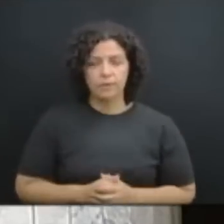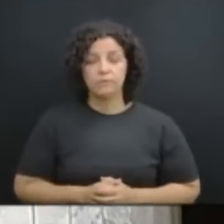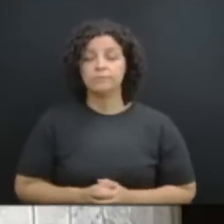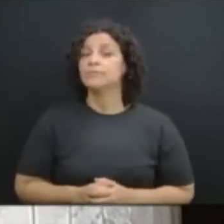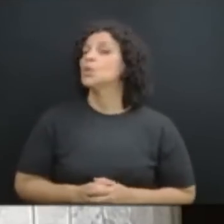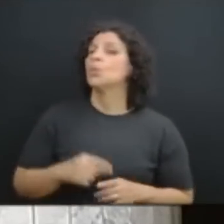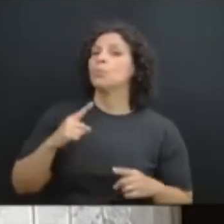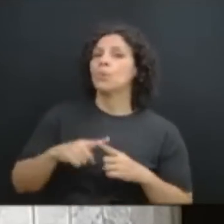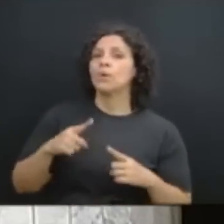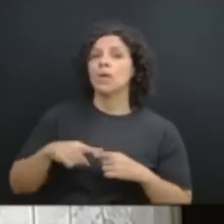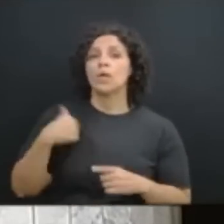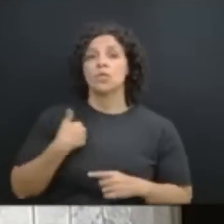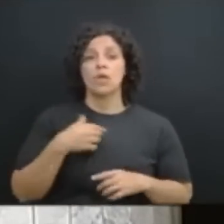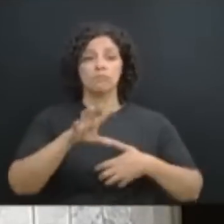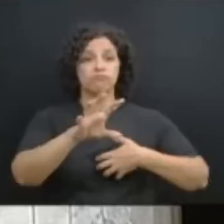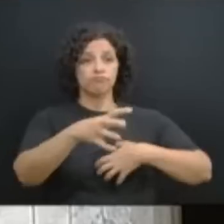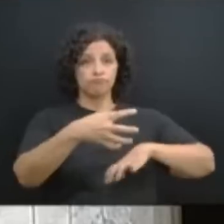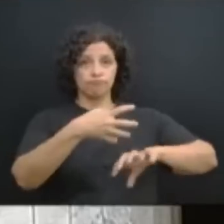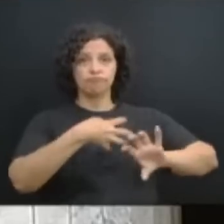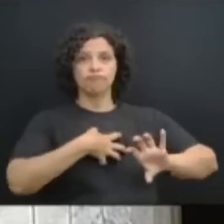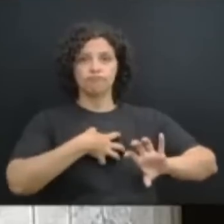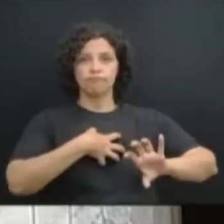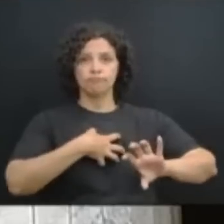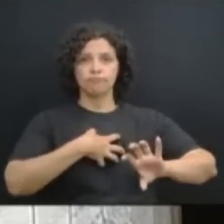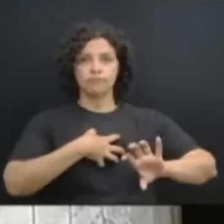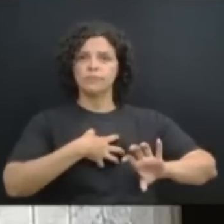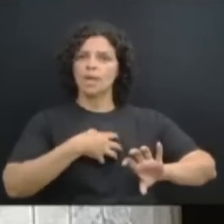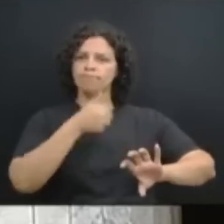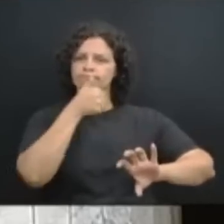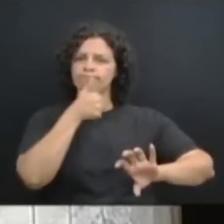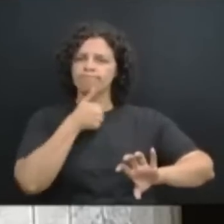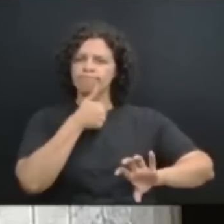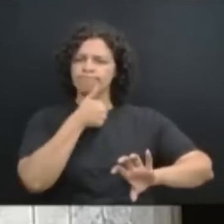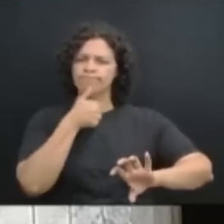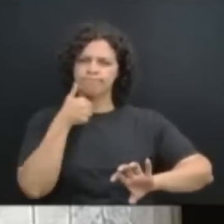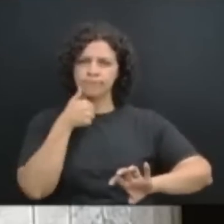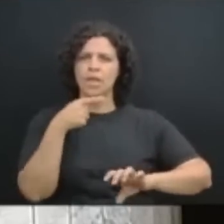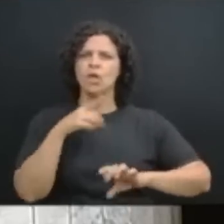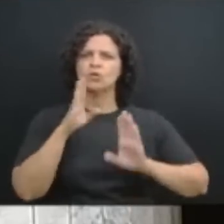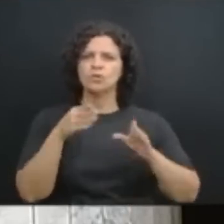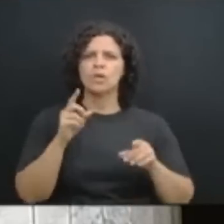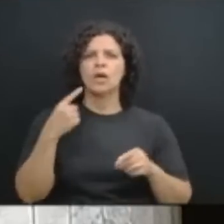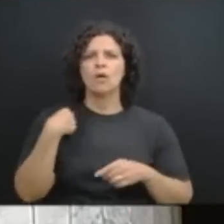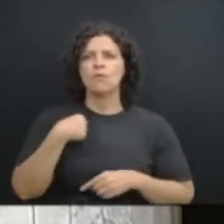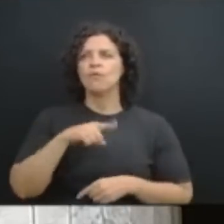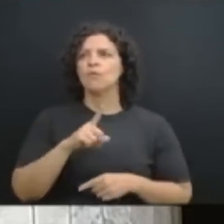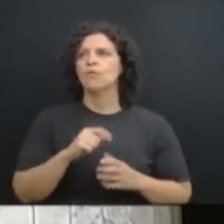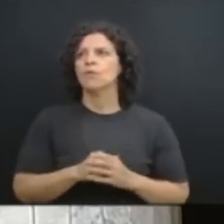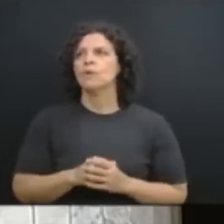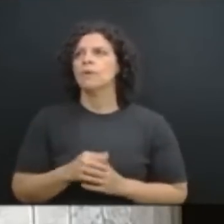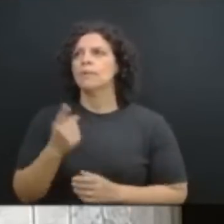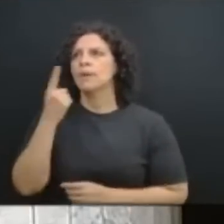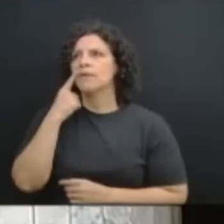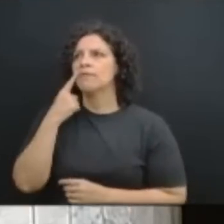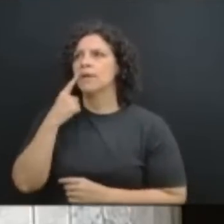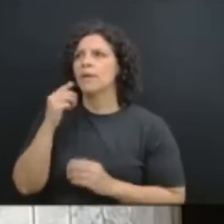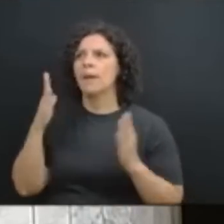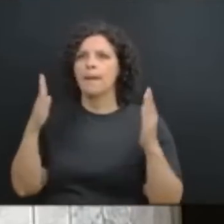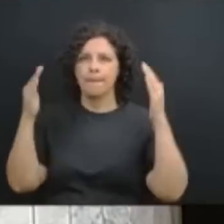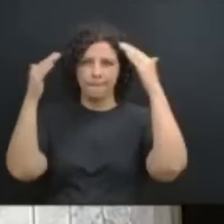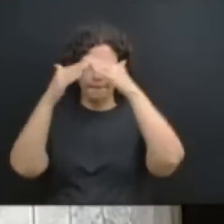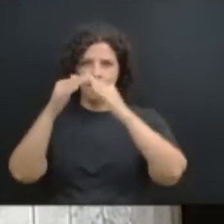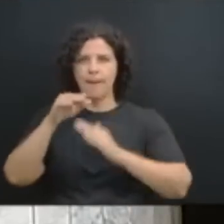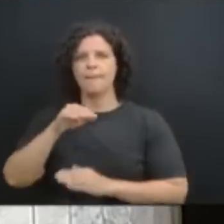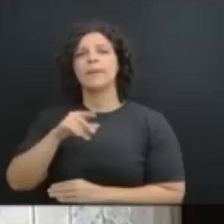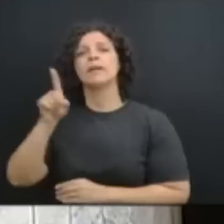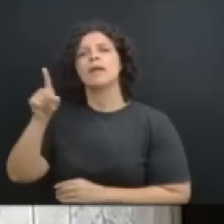Porque sentir a dor do outro é sacrifício. Eu fui ao encontro do Papa Francisco e